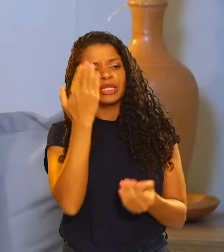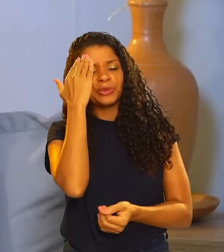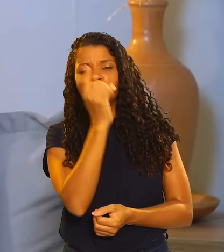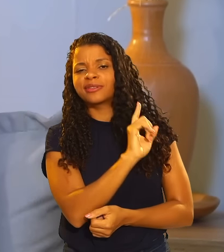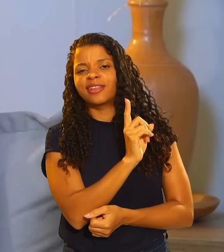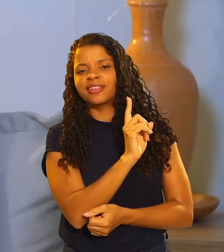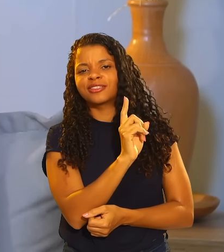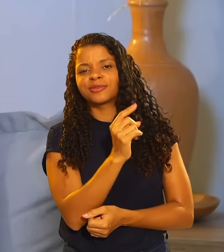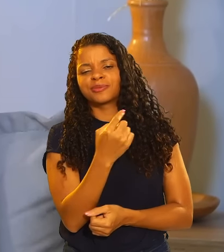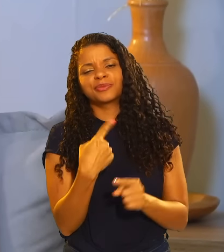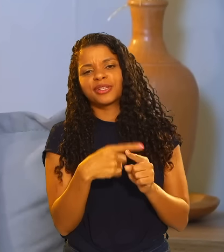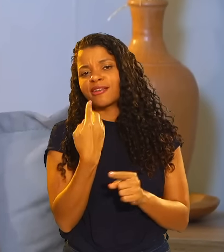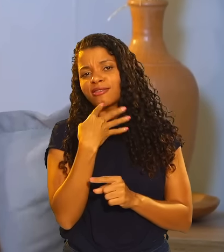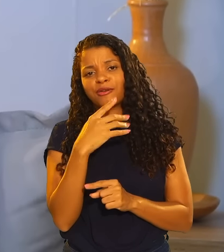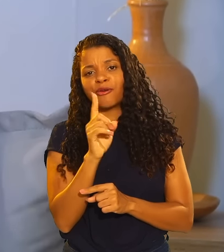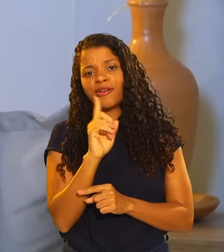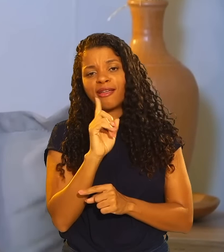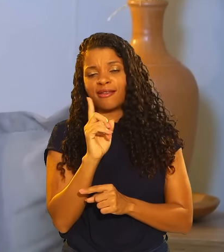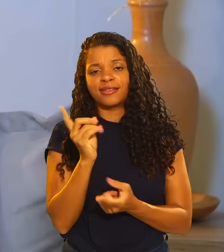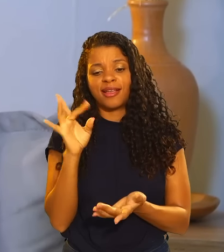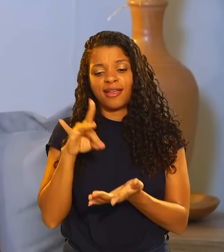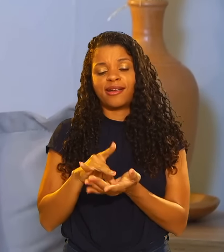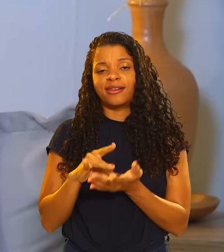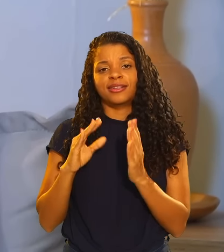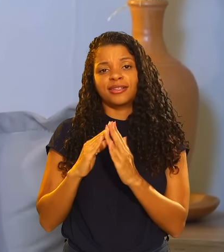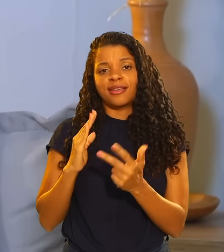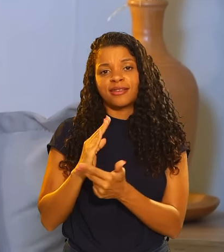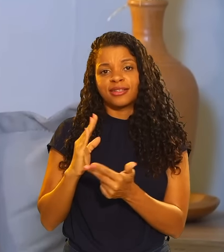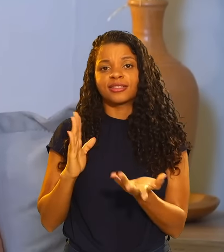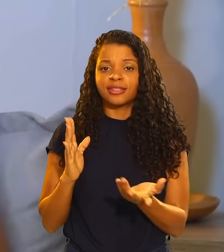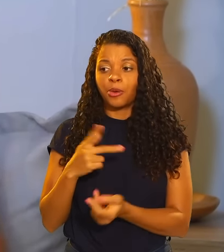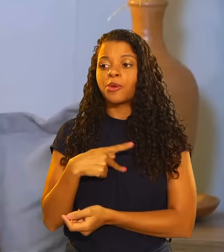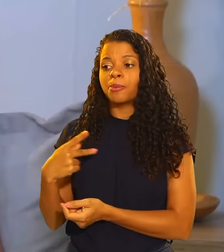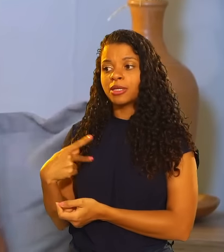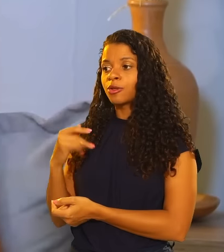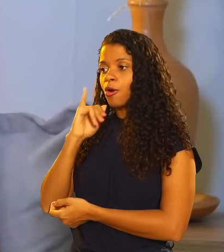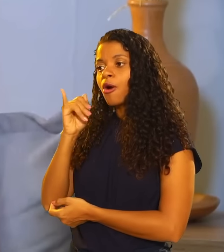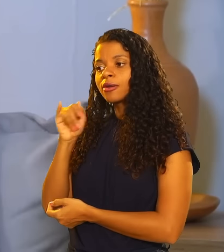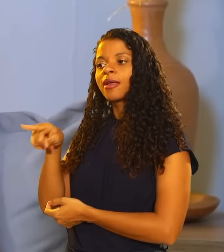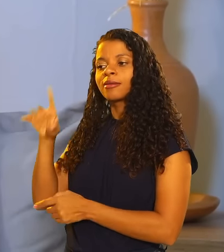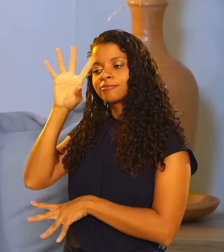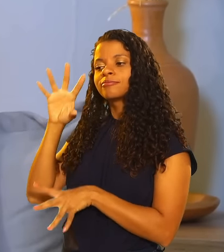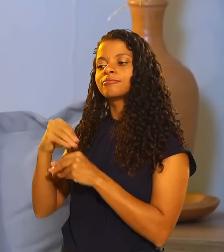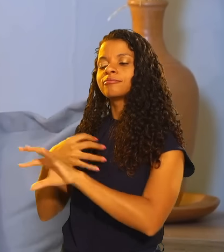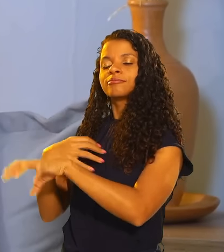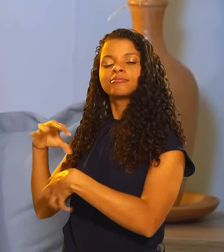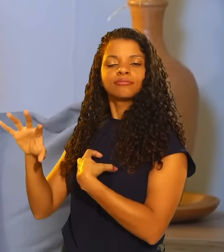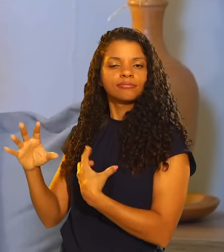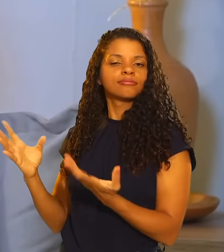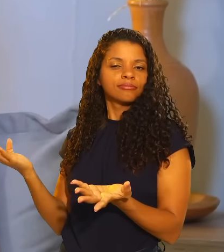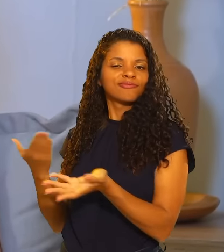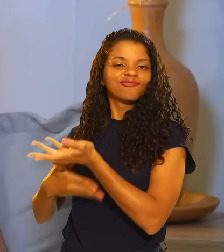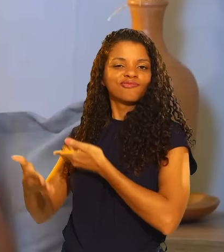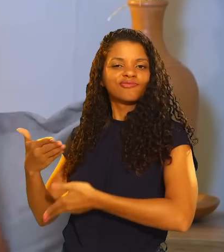vai, né, poder compartilhar disso. Então Jesus quis fazer essa diferenciação e é um assunto assim que a gente poderia falar